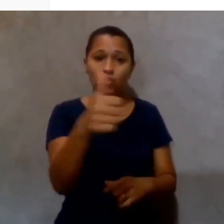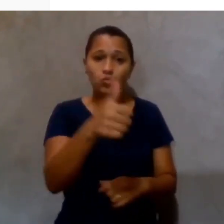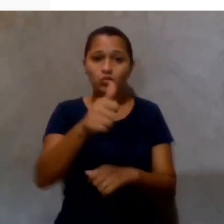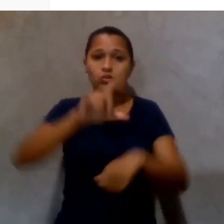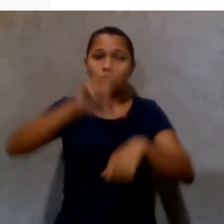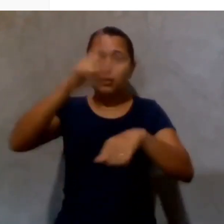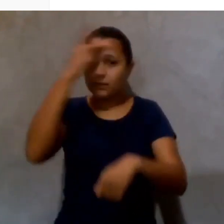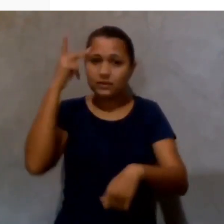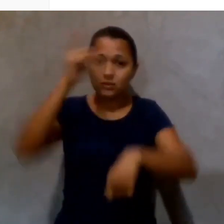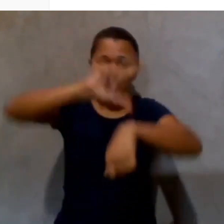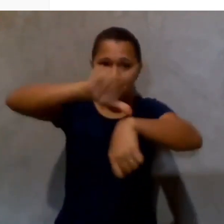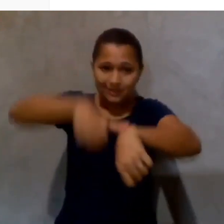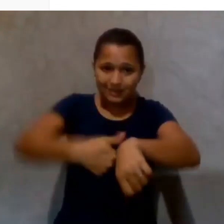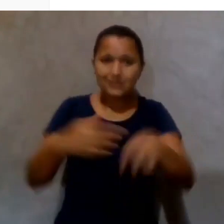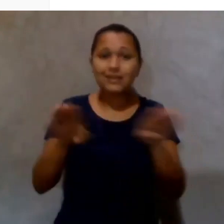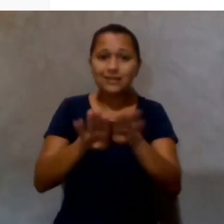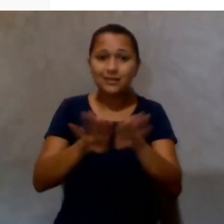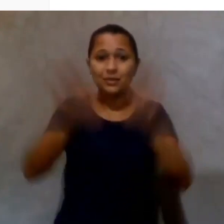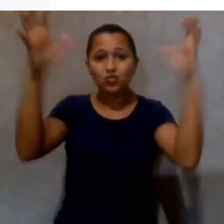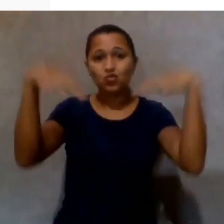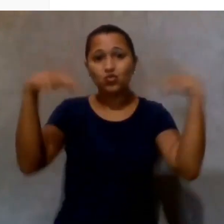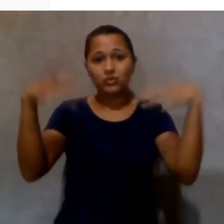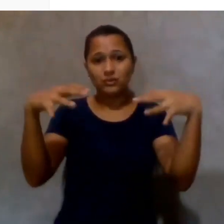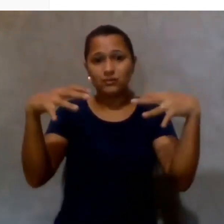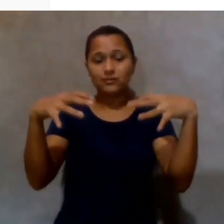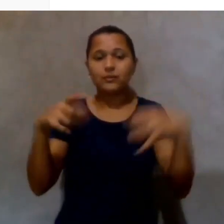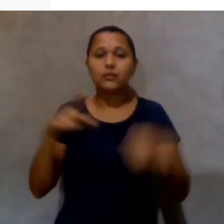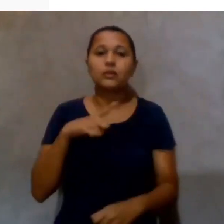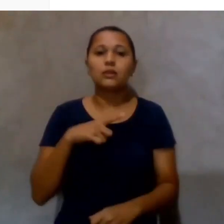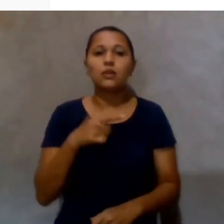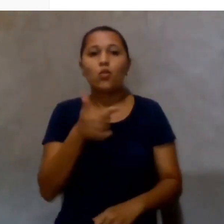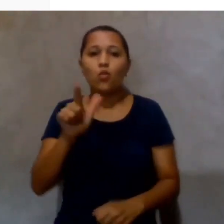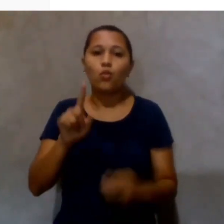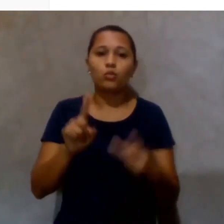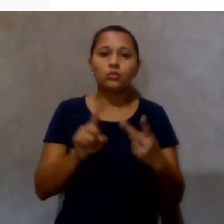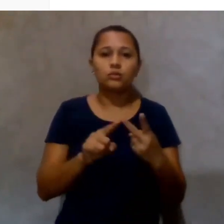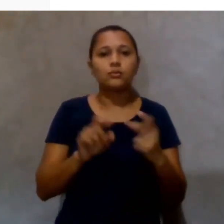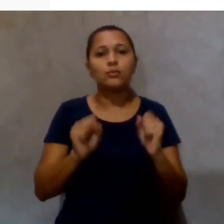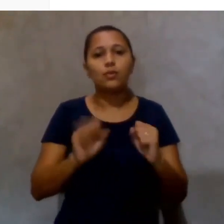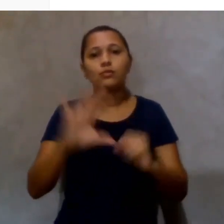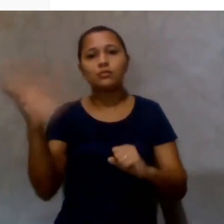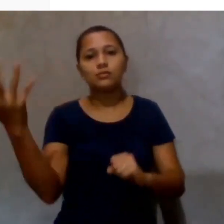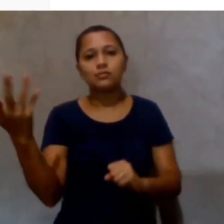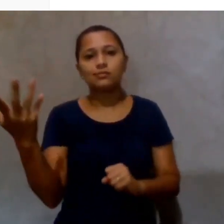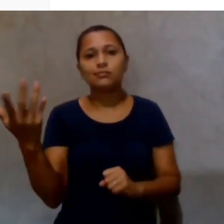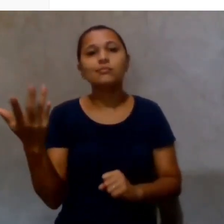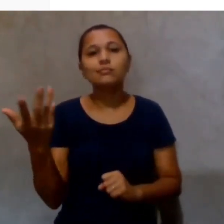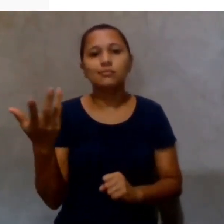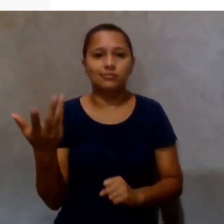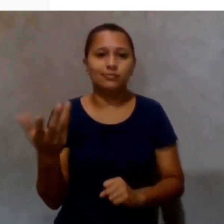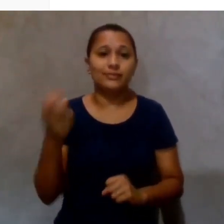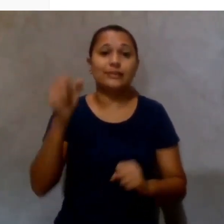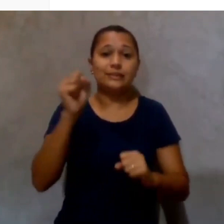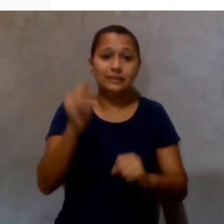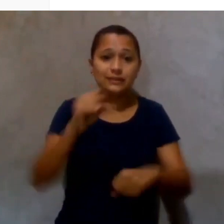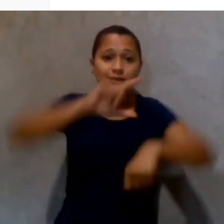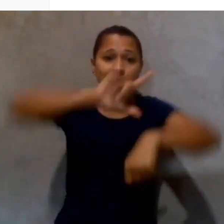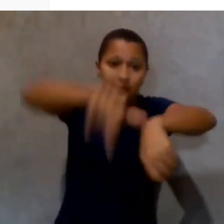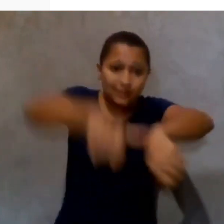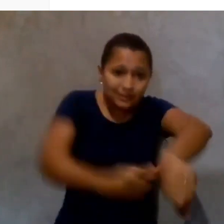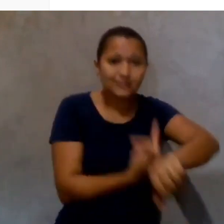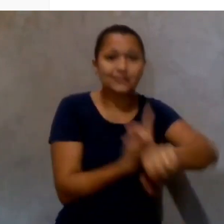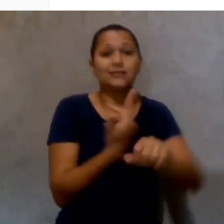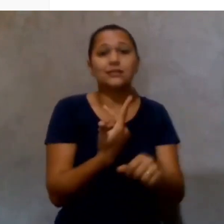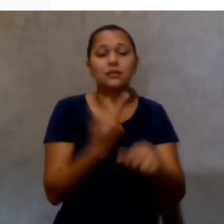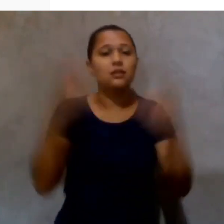se atrasar e chover. Então, nós também temos uma outra situação que pode ocorrer, que é ele se